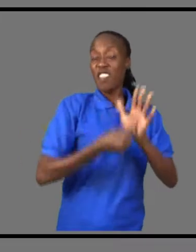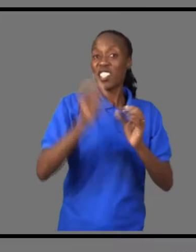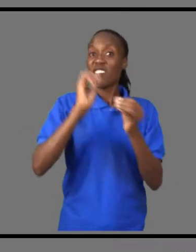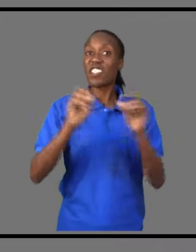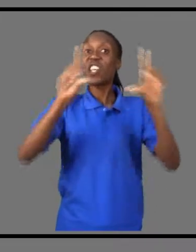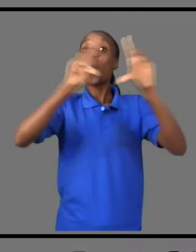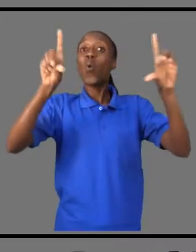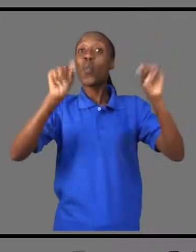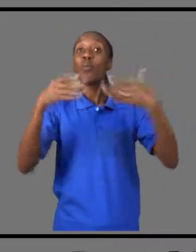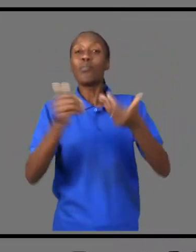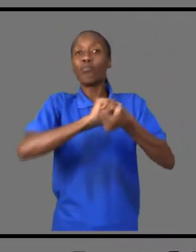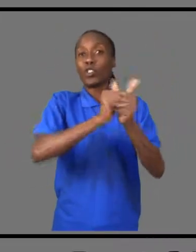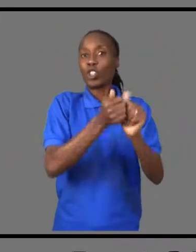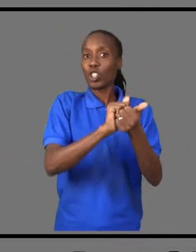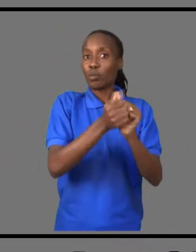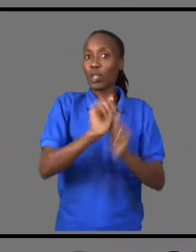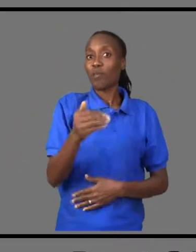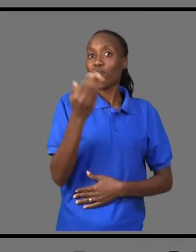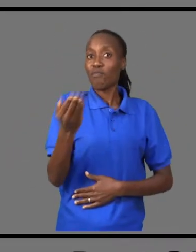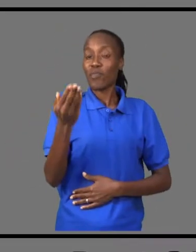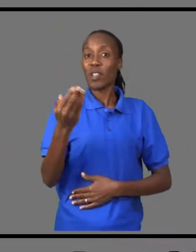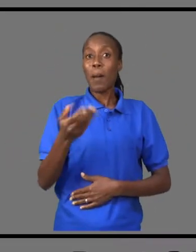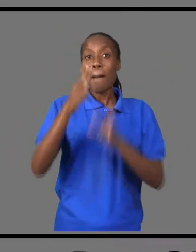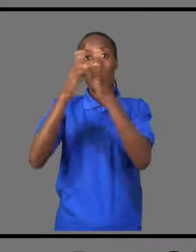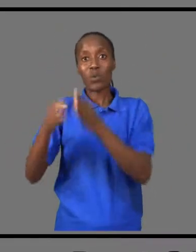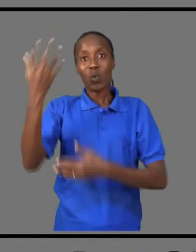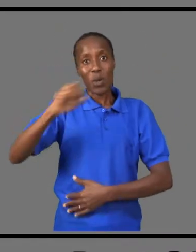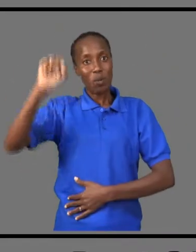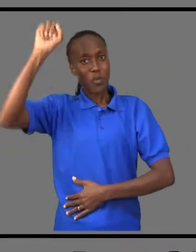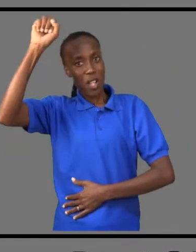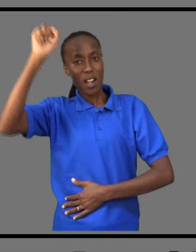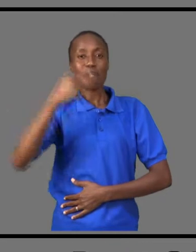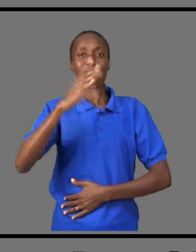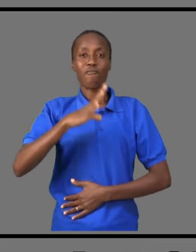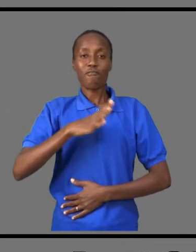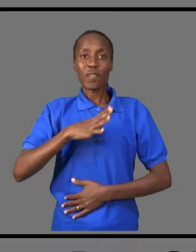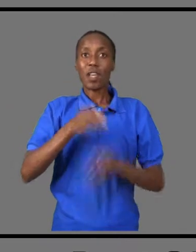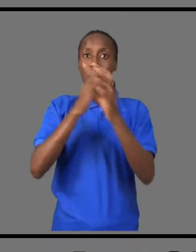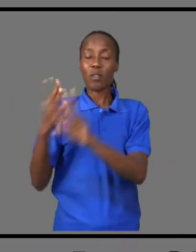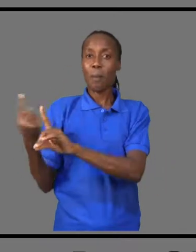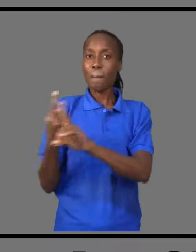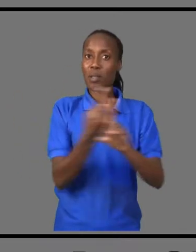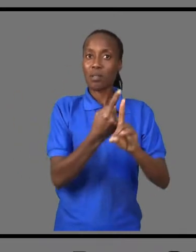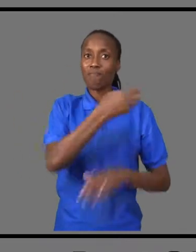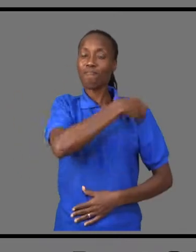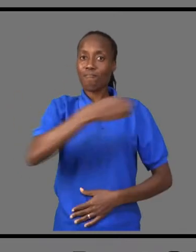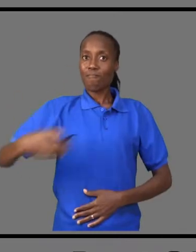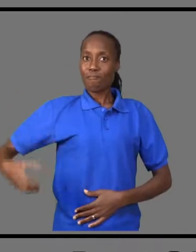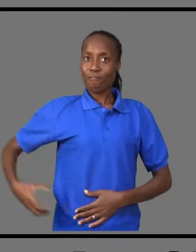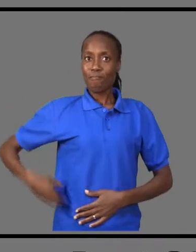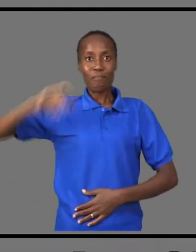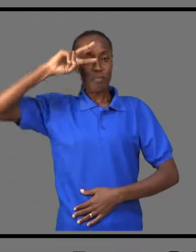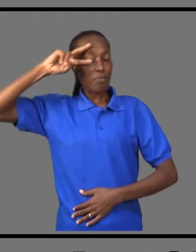decorrer sob o lema o desporto celebrando Eduardo Mungani e contará com a presença do chefe do Estado